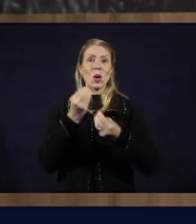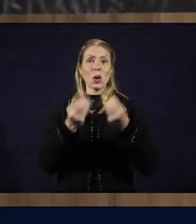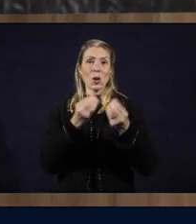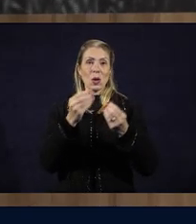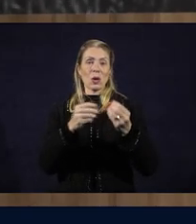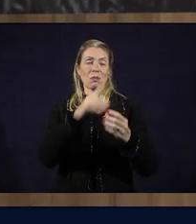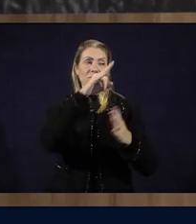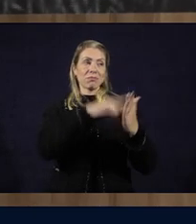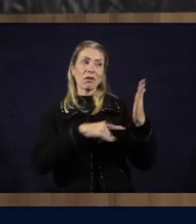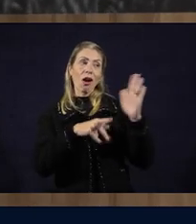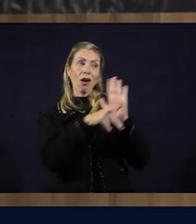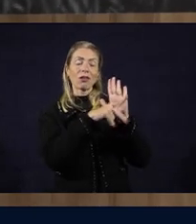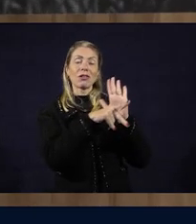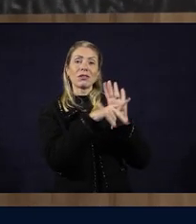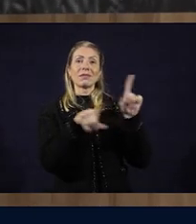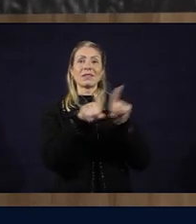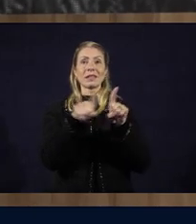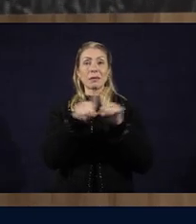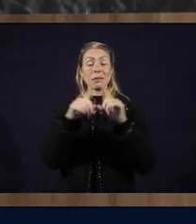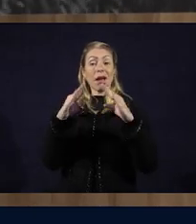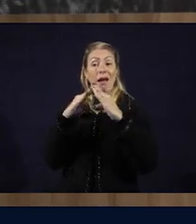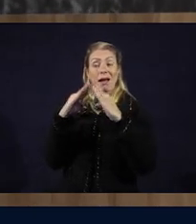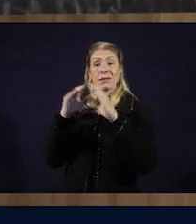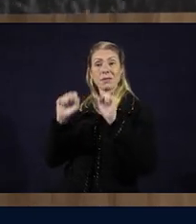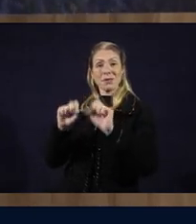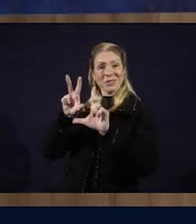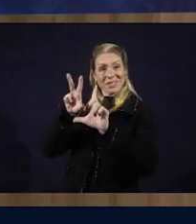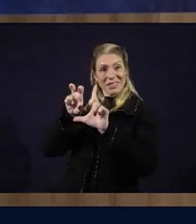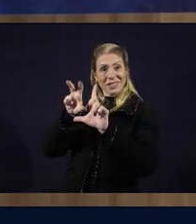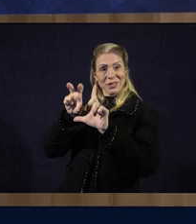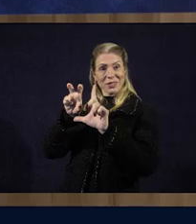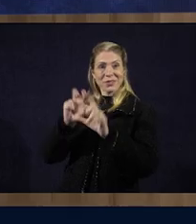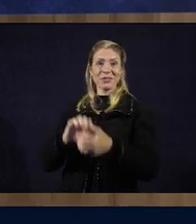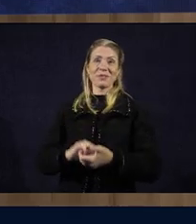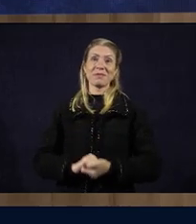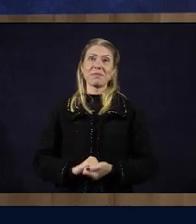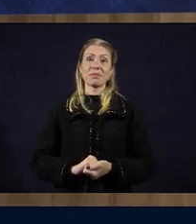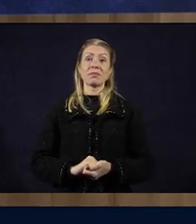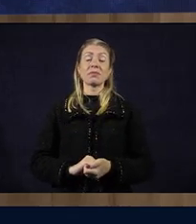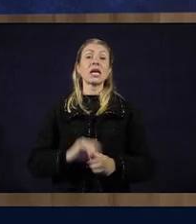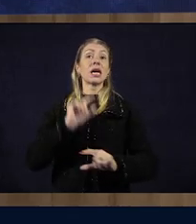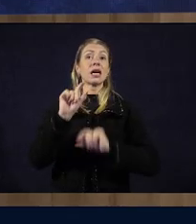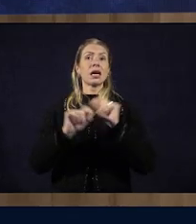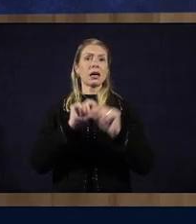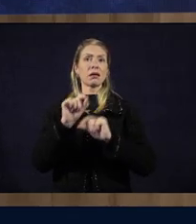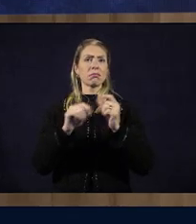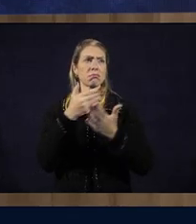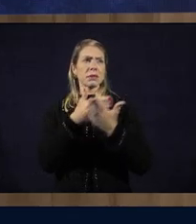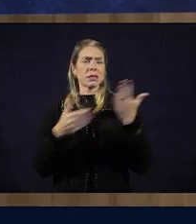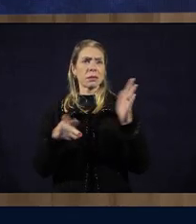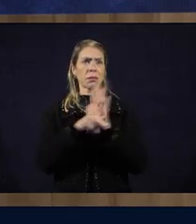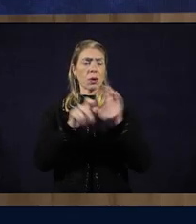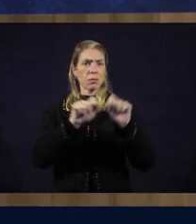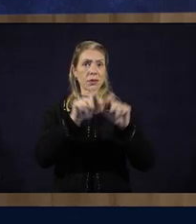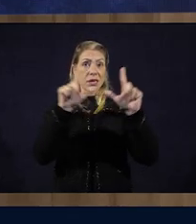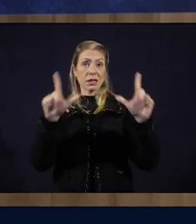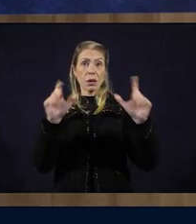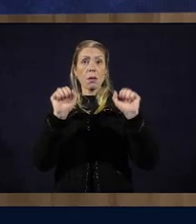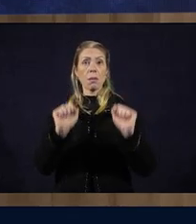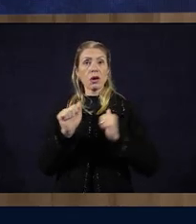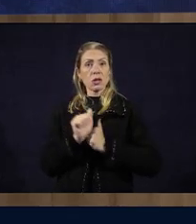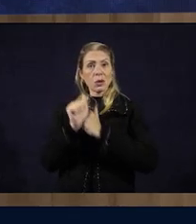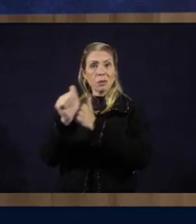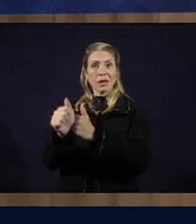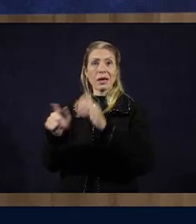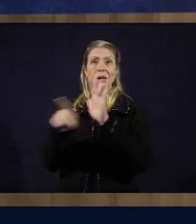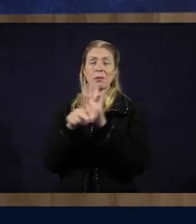no foyer e para quem tá em casa através do QR Code por fim quem perder algum painel hoje pode acompanhar exclusivamente